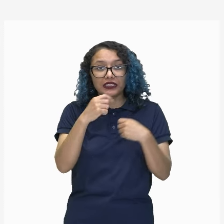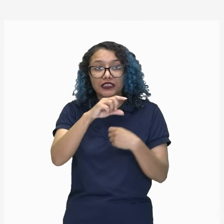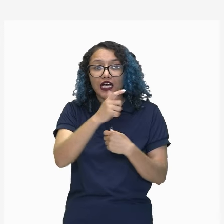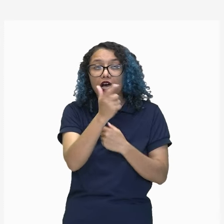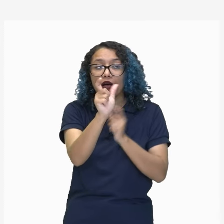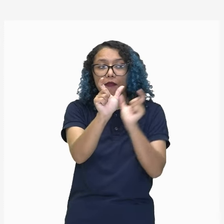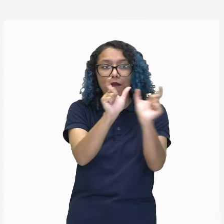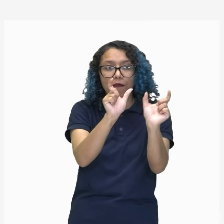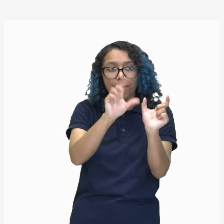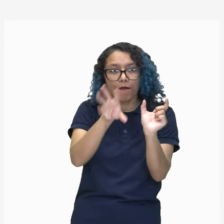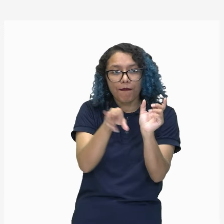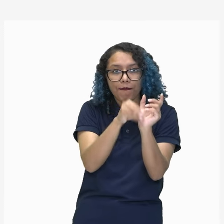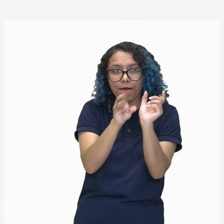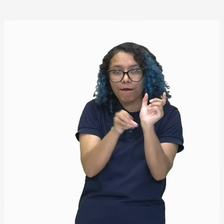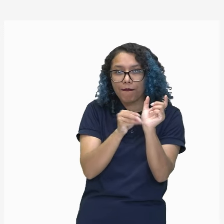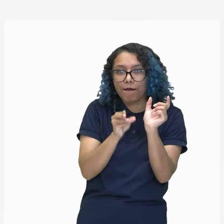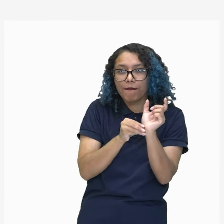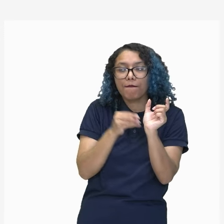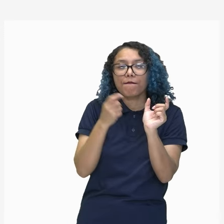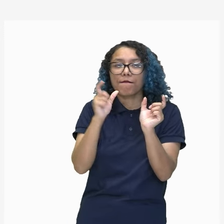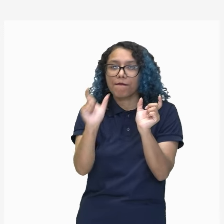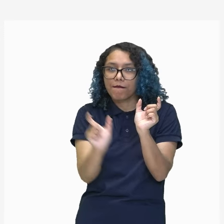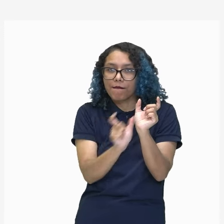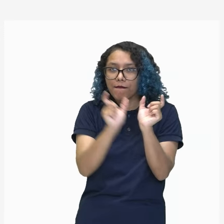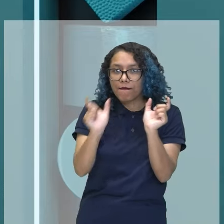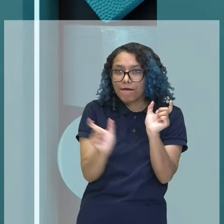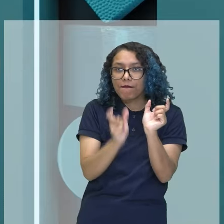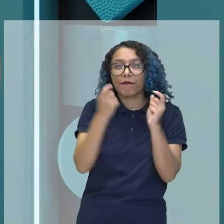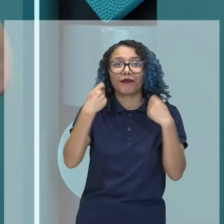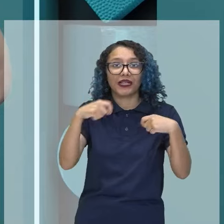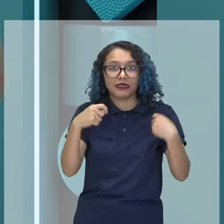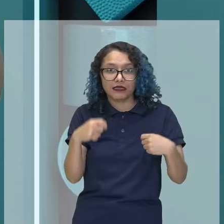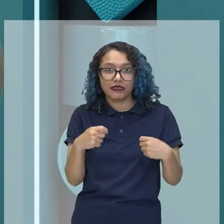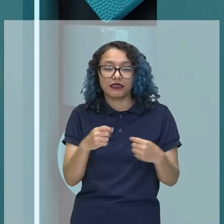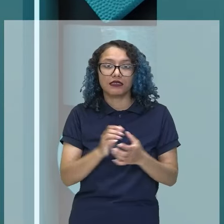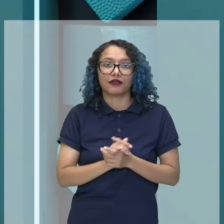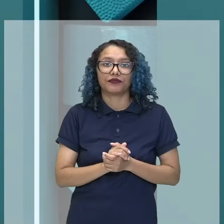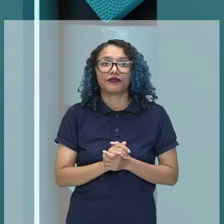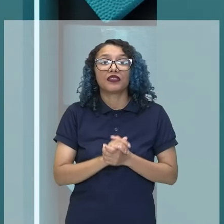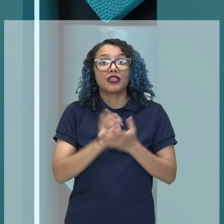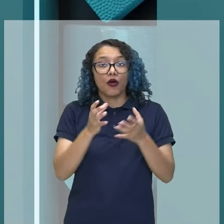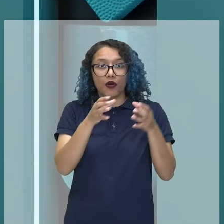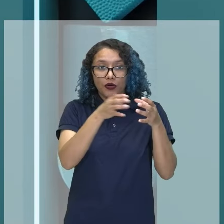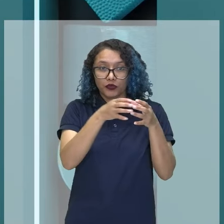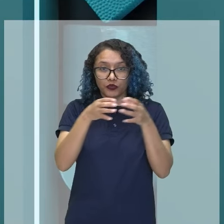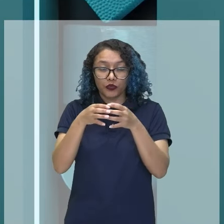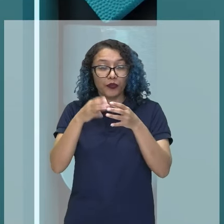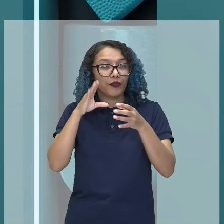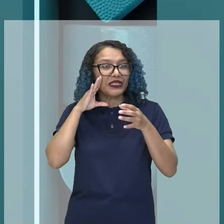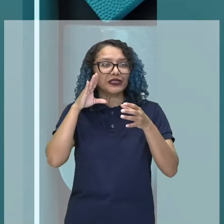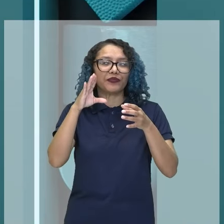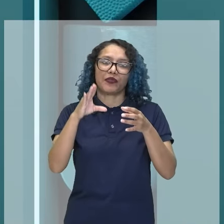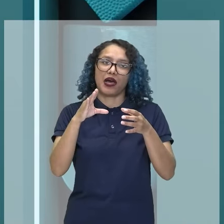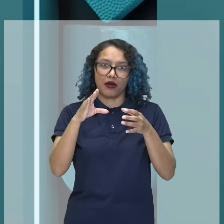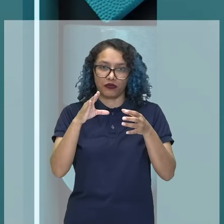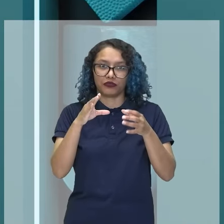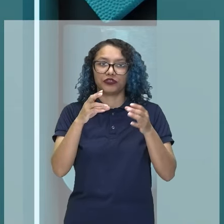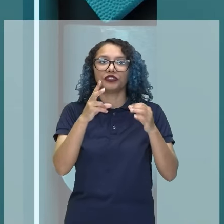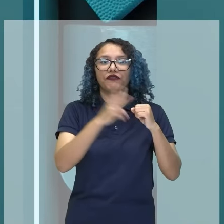de complemento, tá bom? Então, tem esses dois grupos principais, vamos dizer assim, né?